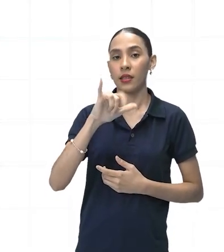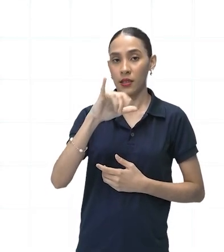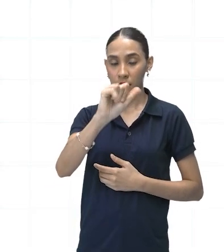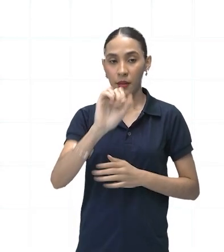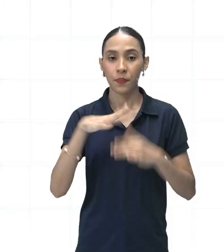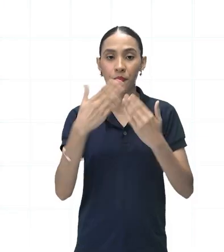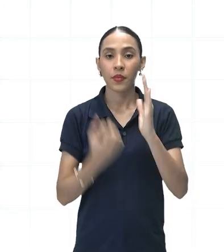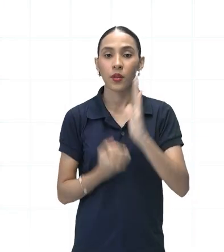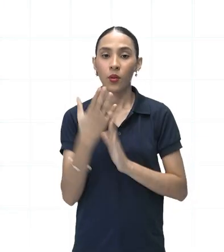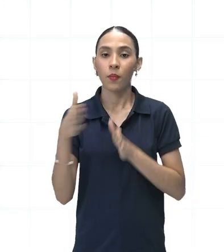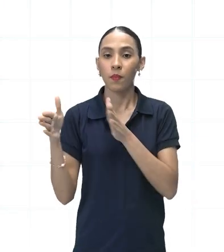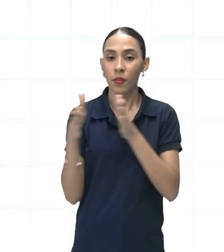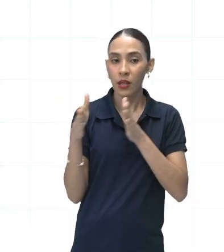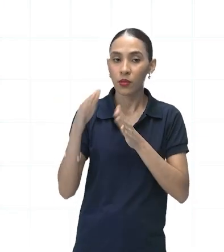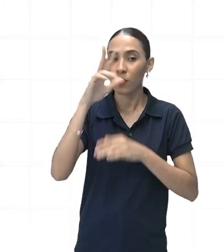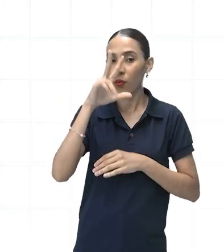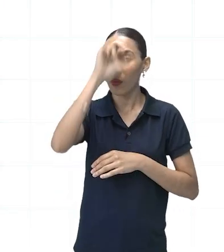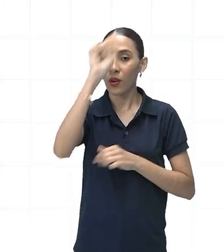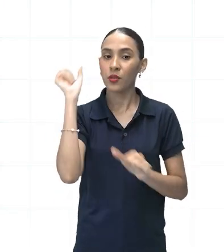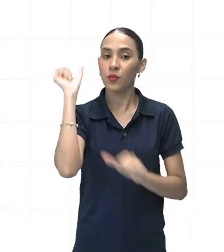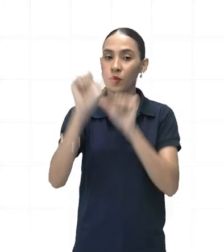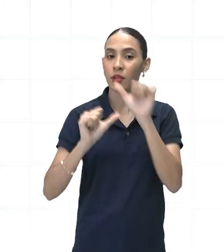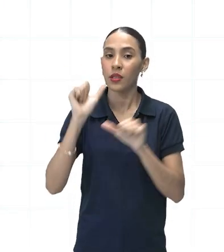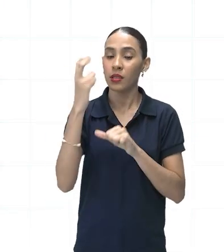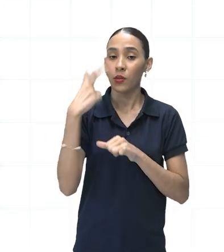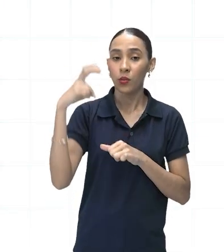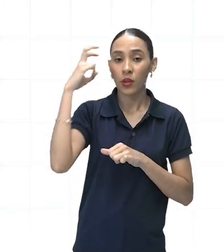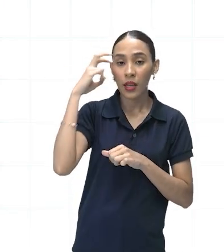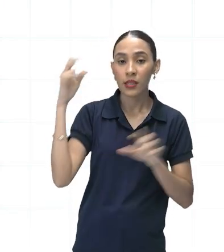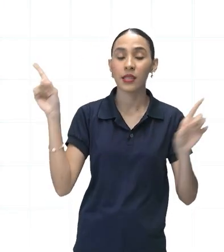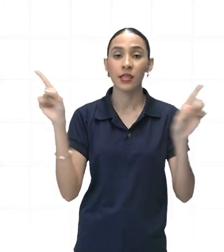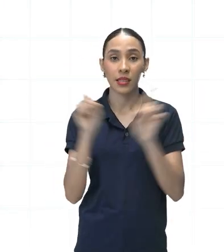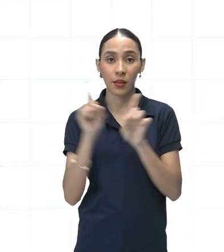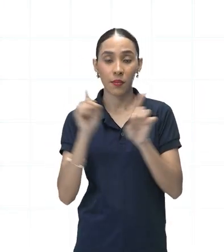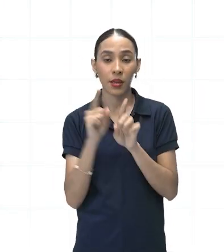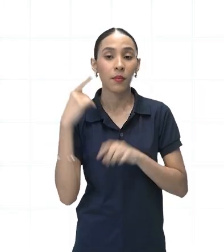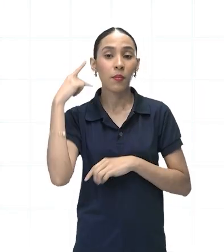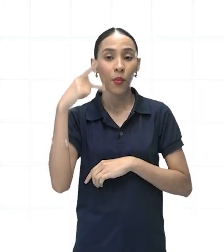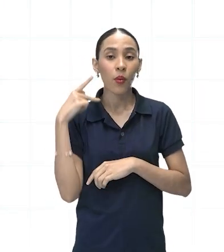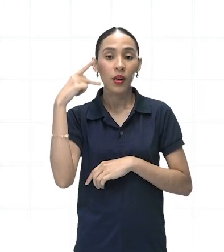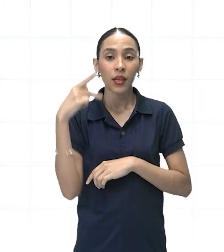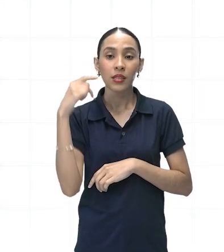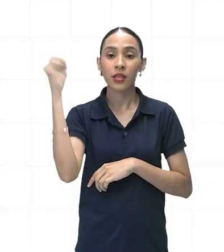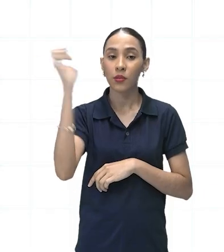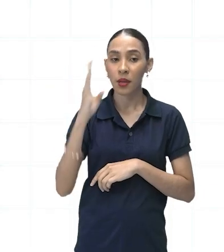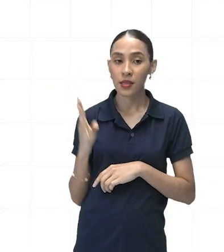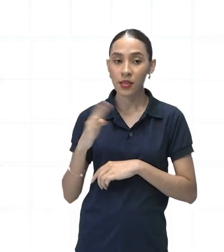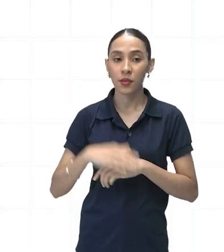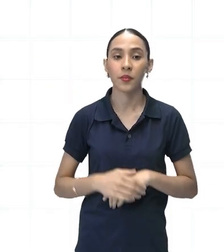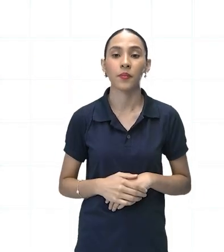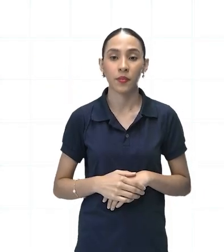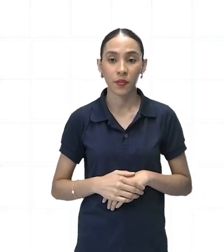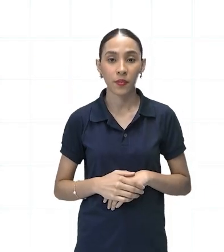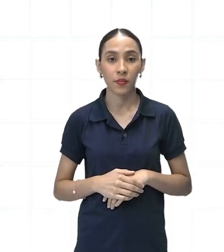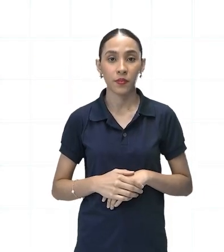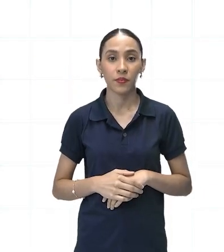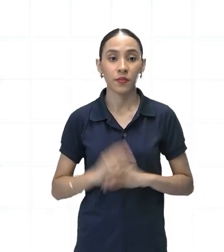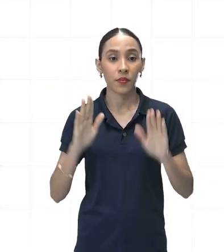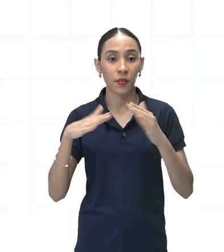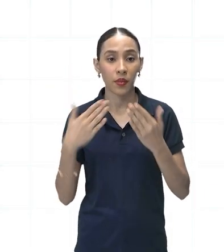Tropicália surgiu em um período de intensas transformações culturais e políticas no Brasil.